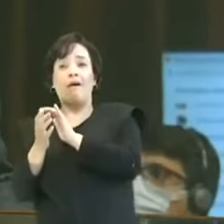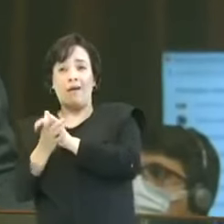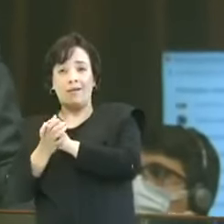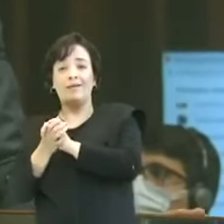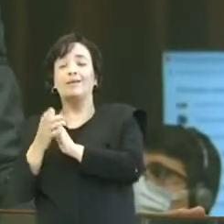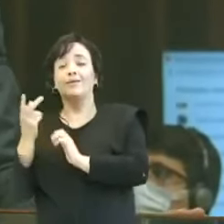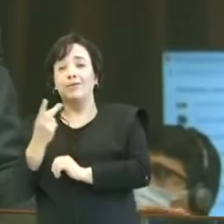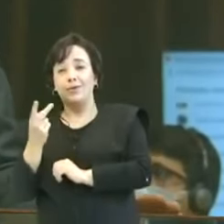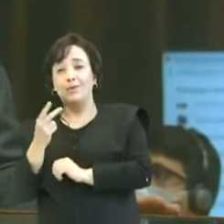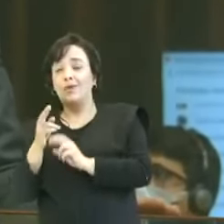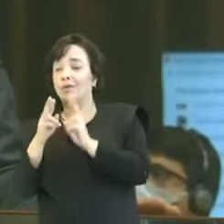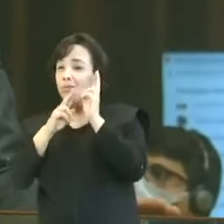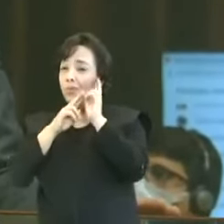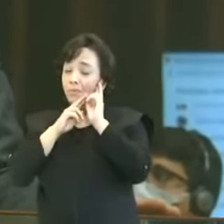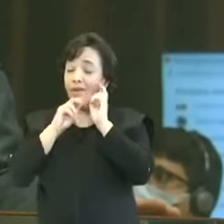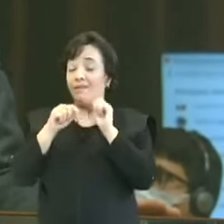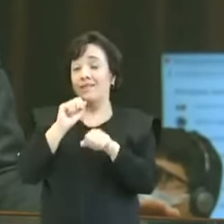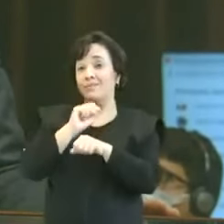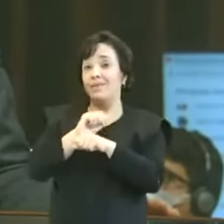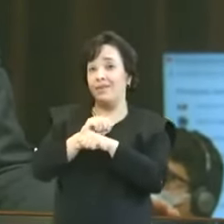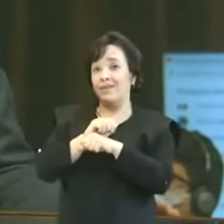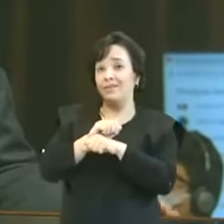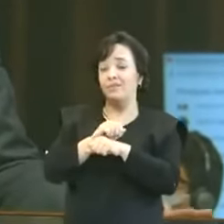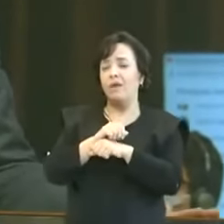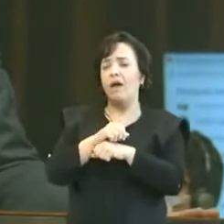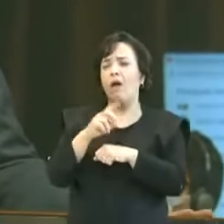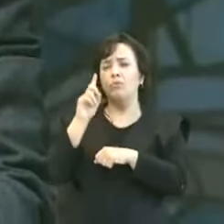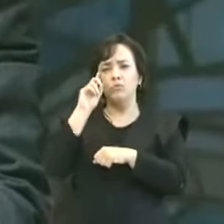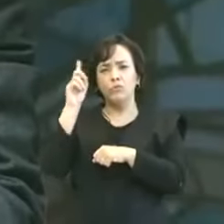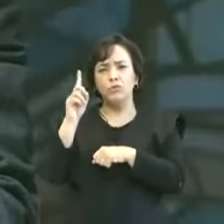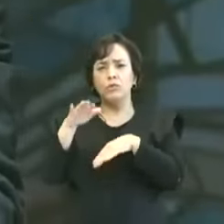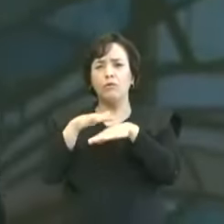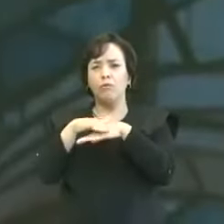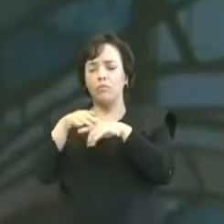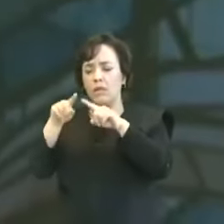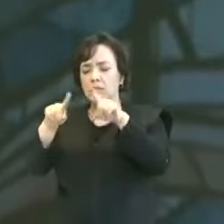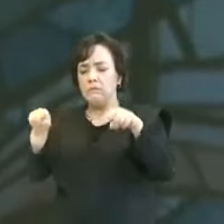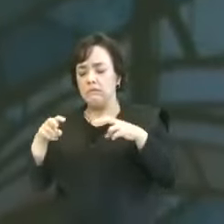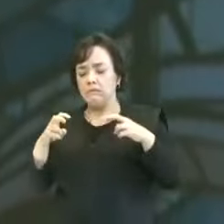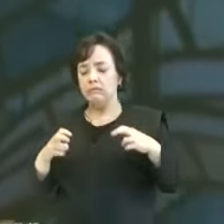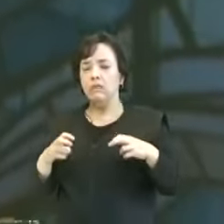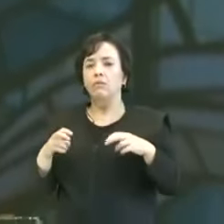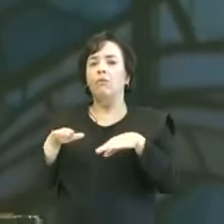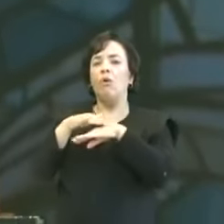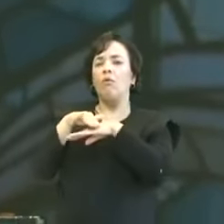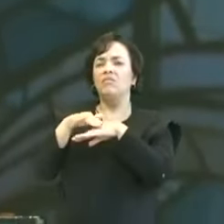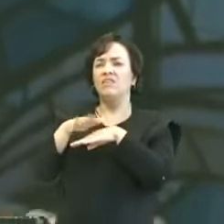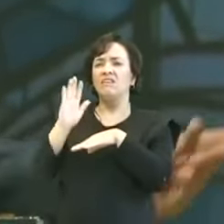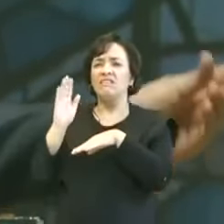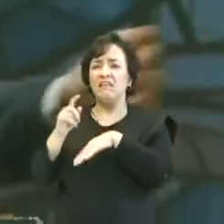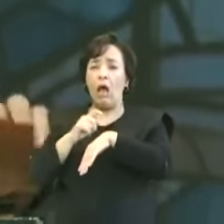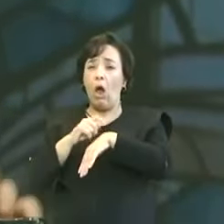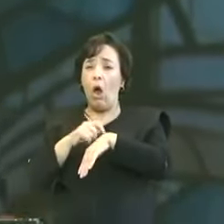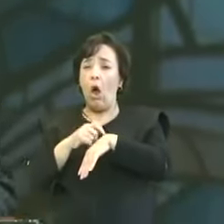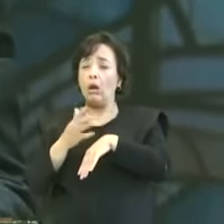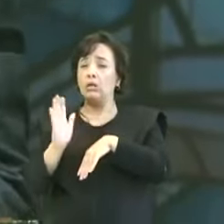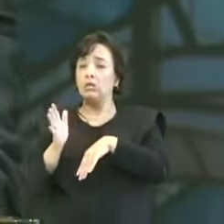E eu e a Silvia, aquele dia a gente estava conversando na sala. E já estava tarde e ele